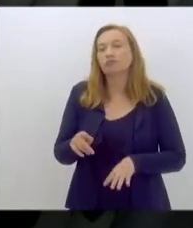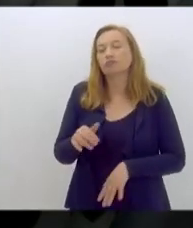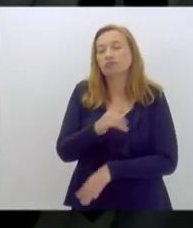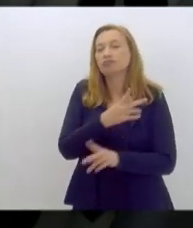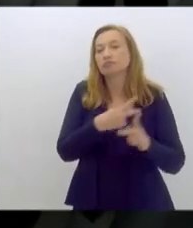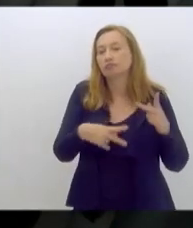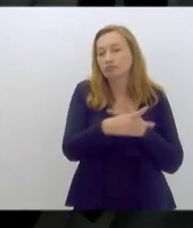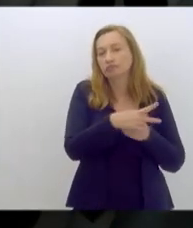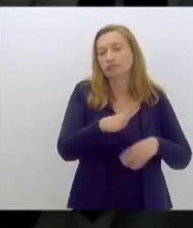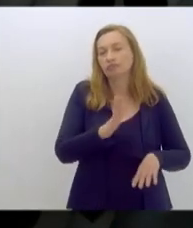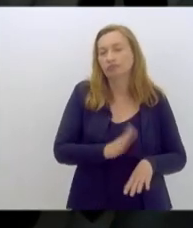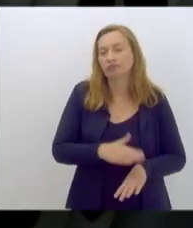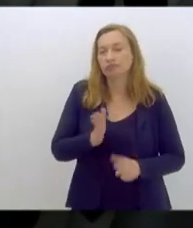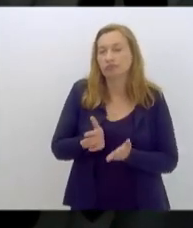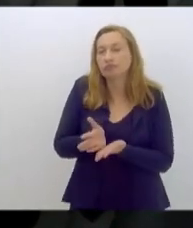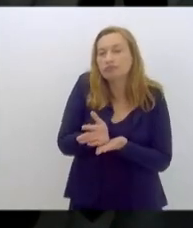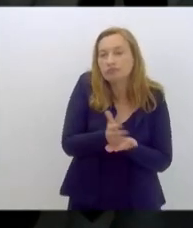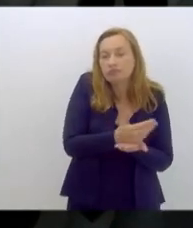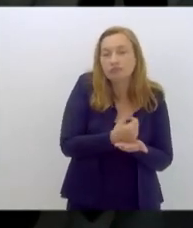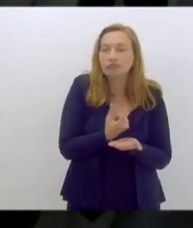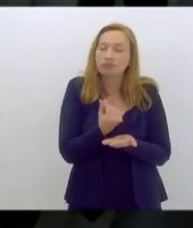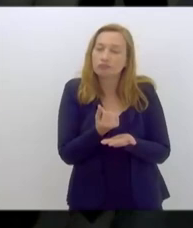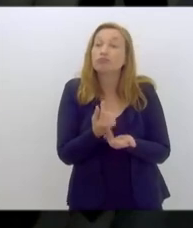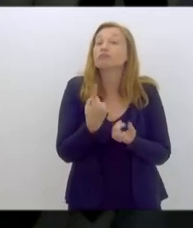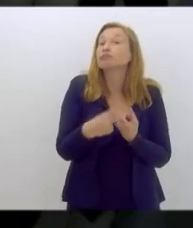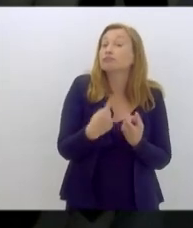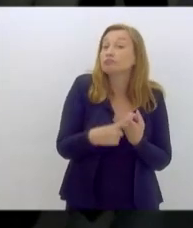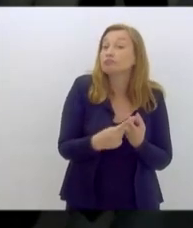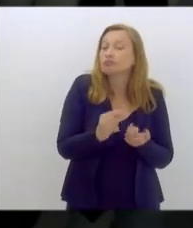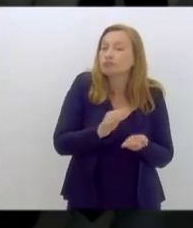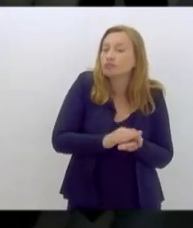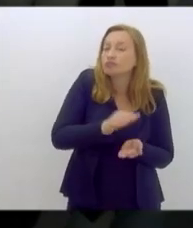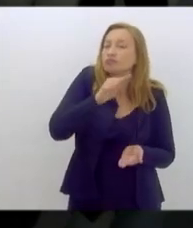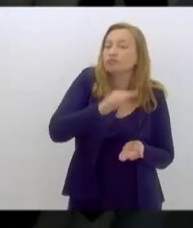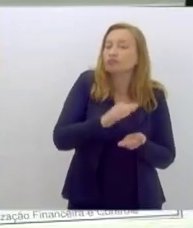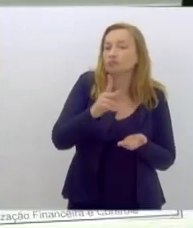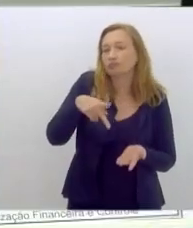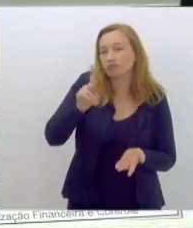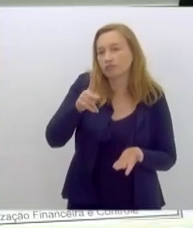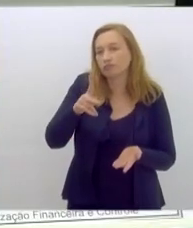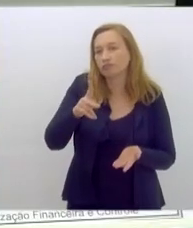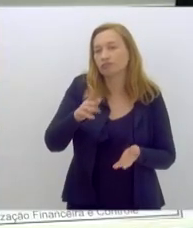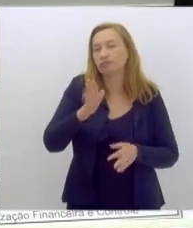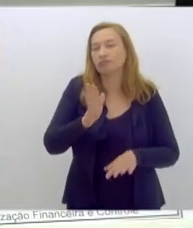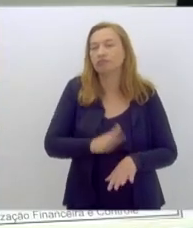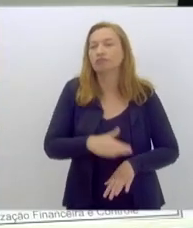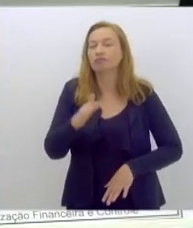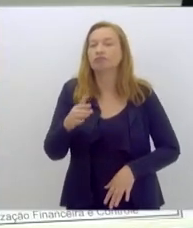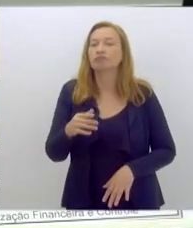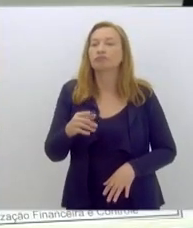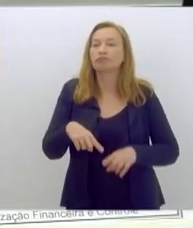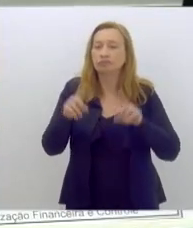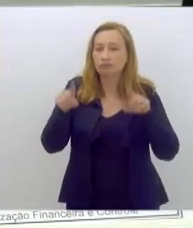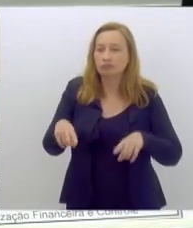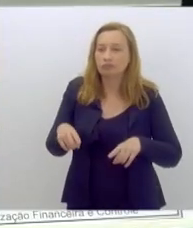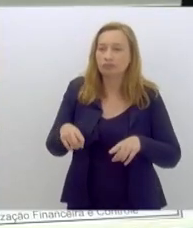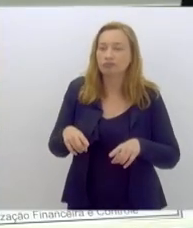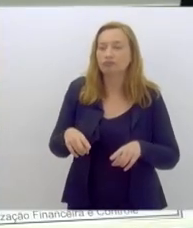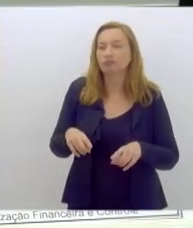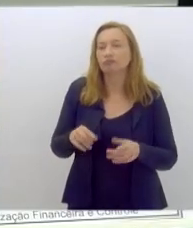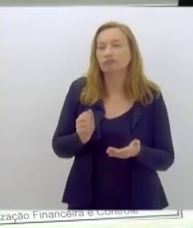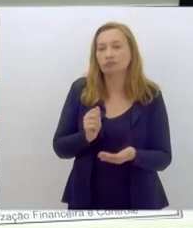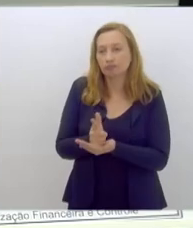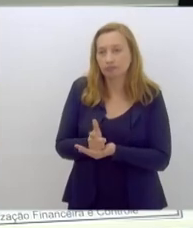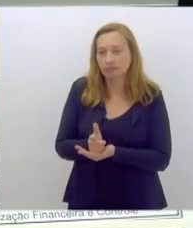previdência ele tá com bastante recursos porque porque o volume de royalties mas o que os servidores contribuem